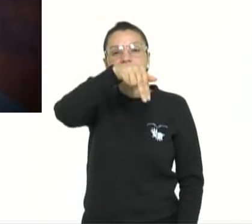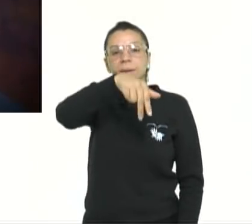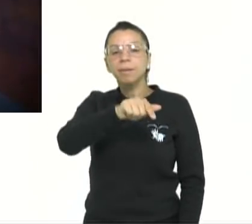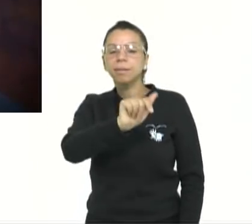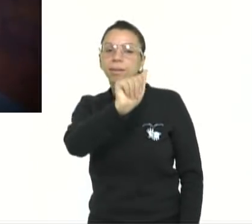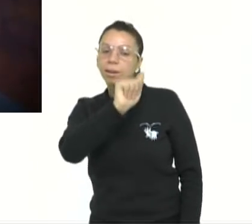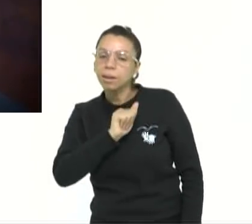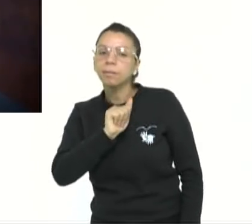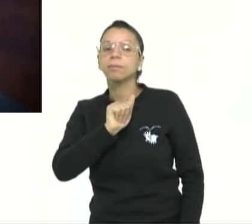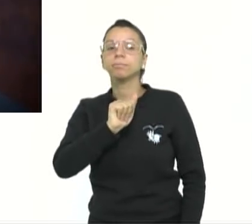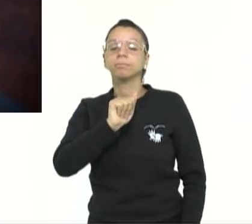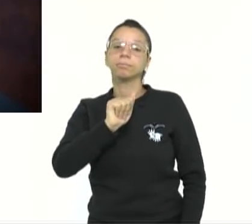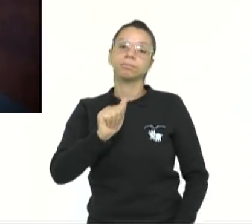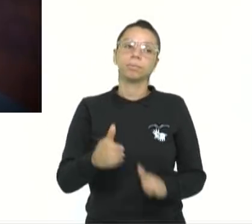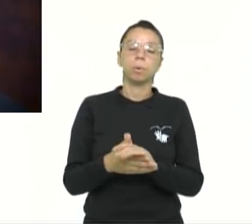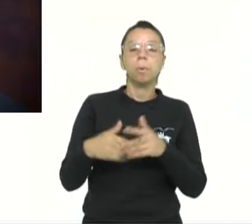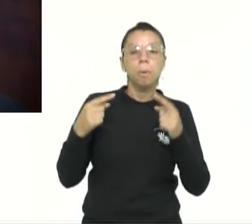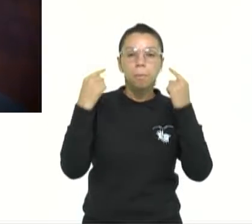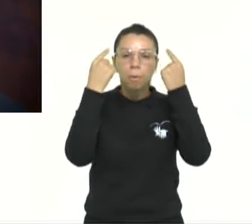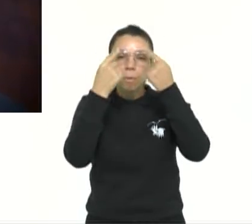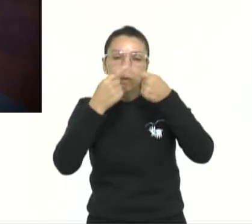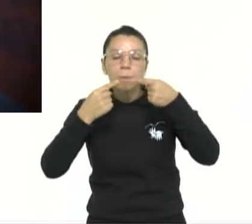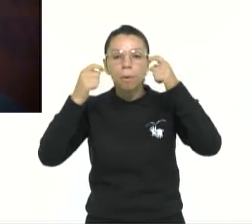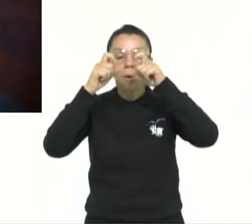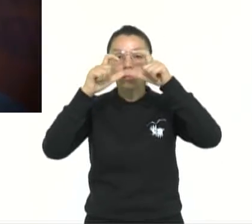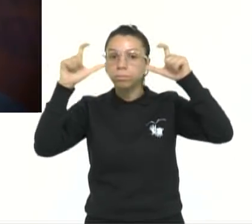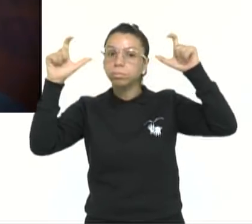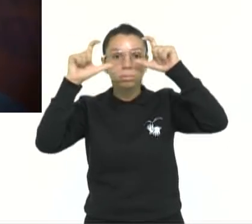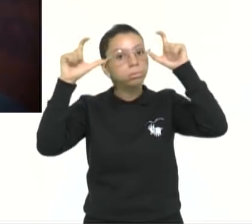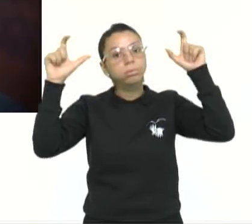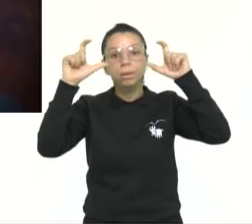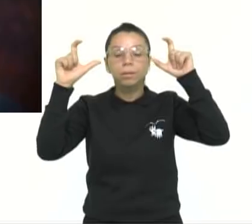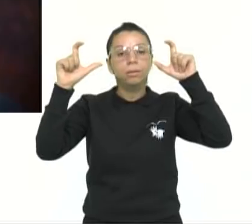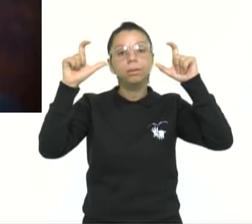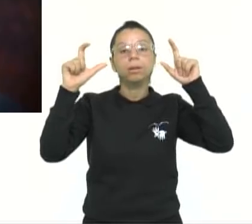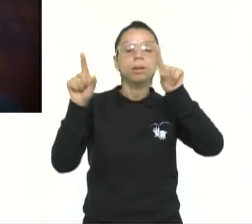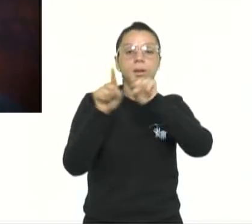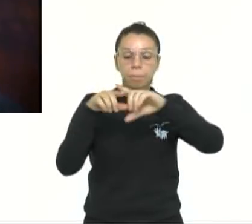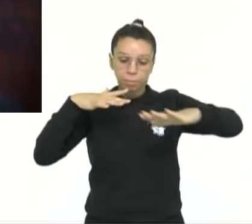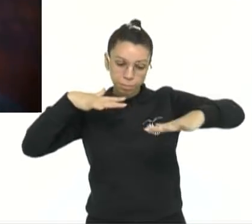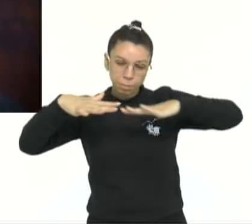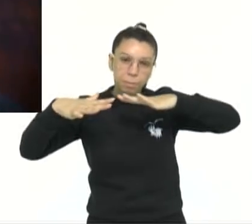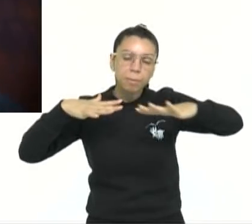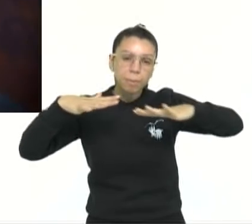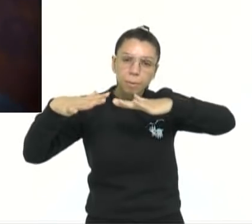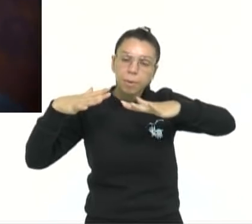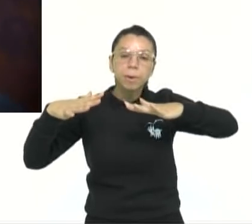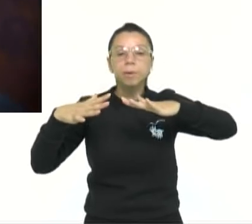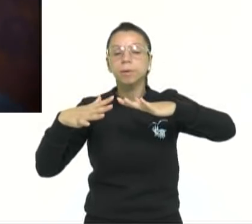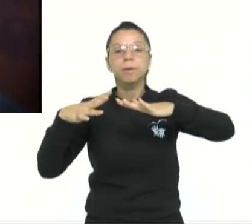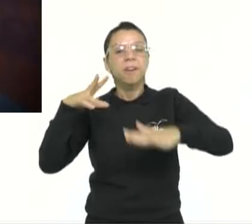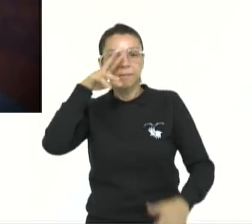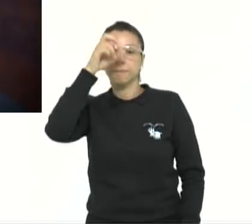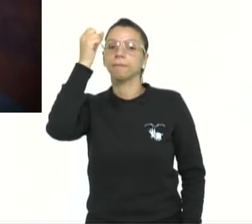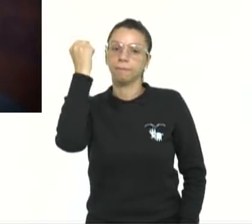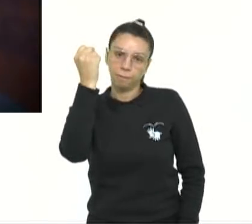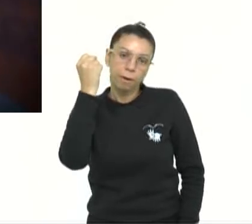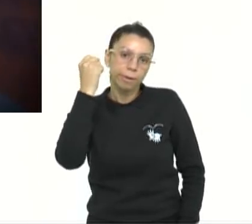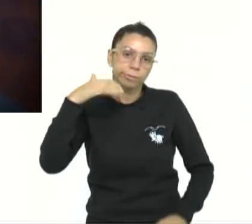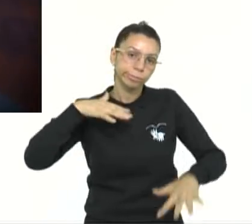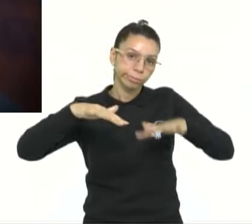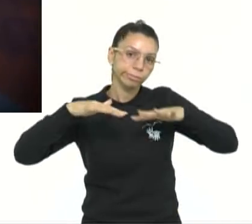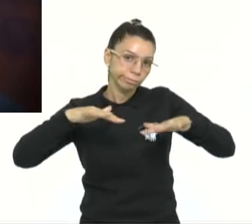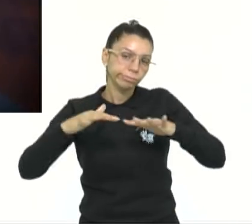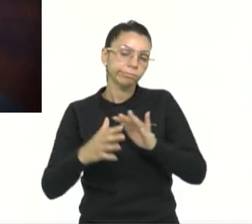essa questão dos olhos um pouco maiores dos personagens e também da movimentação um pouco mais brusca nos